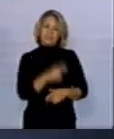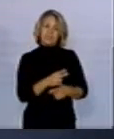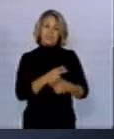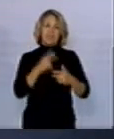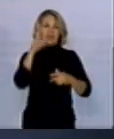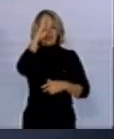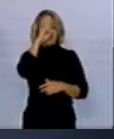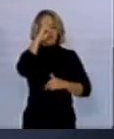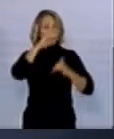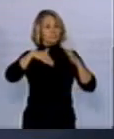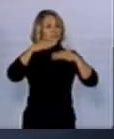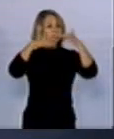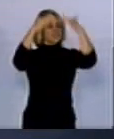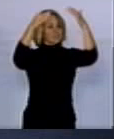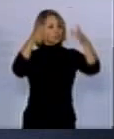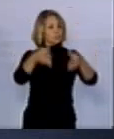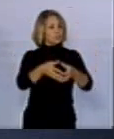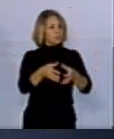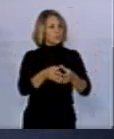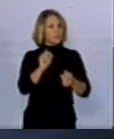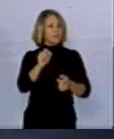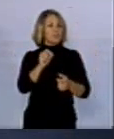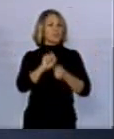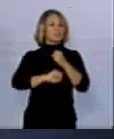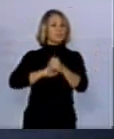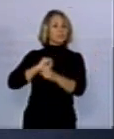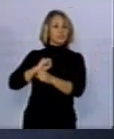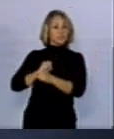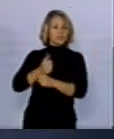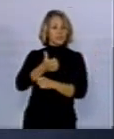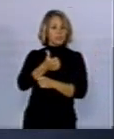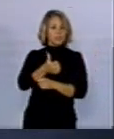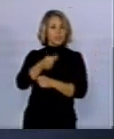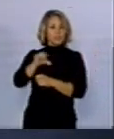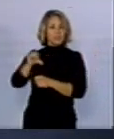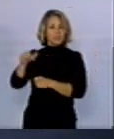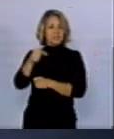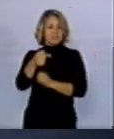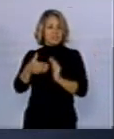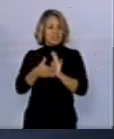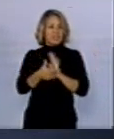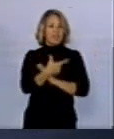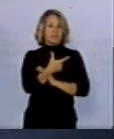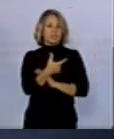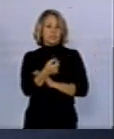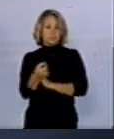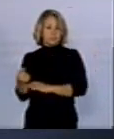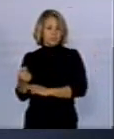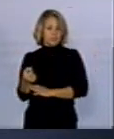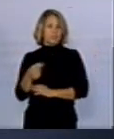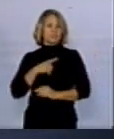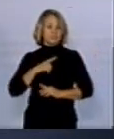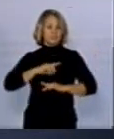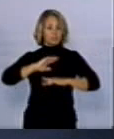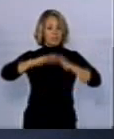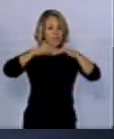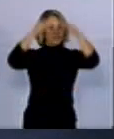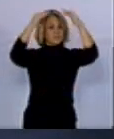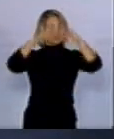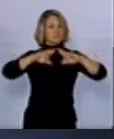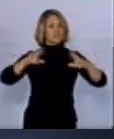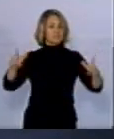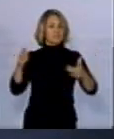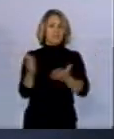setor, o que nós vemos é que de 97 a 2000 ocorreram algumas licitações de televisão a cabo, em alguns